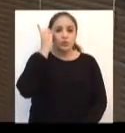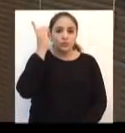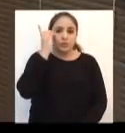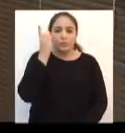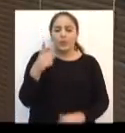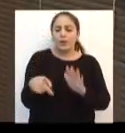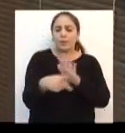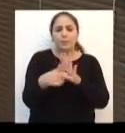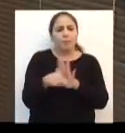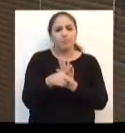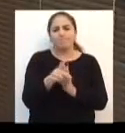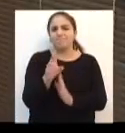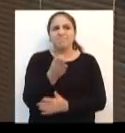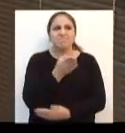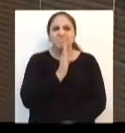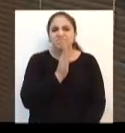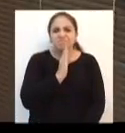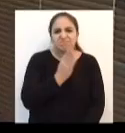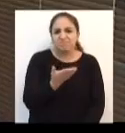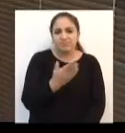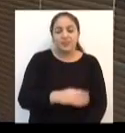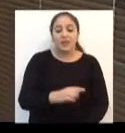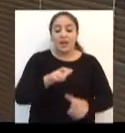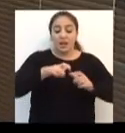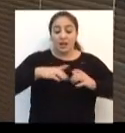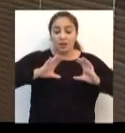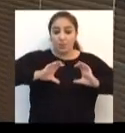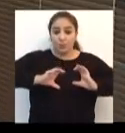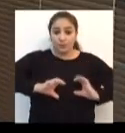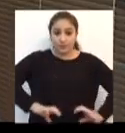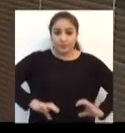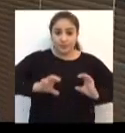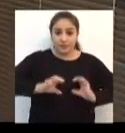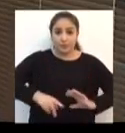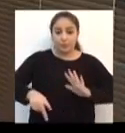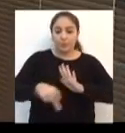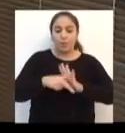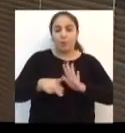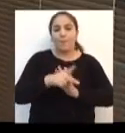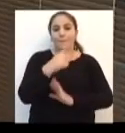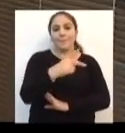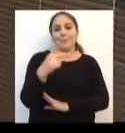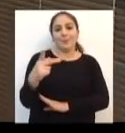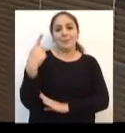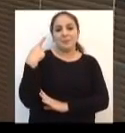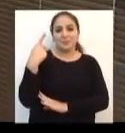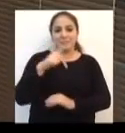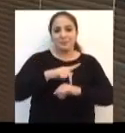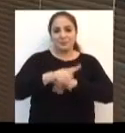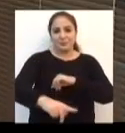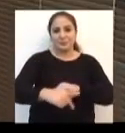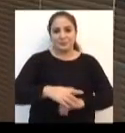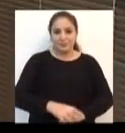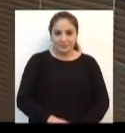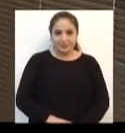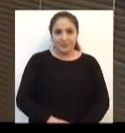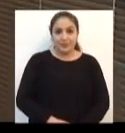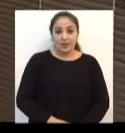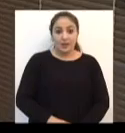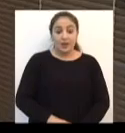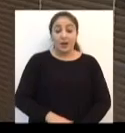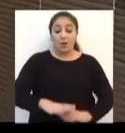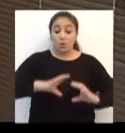vem identificar a posição da bancada do PP em Passo Fundo, a